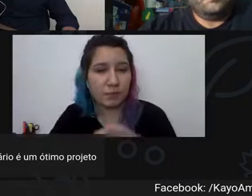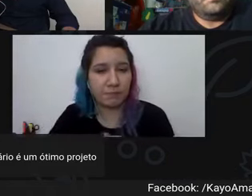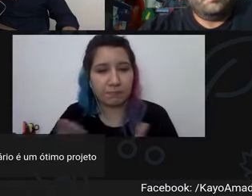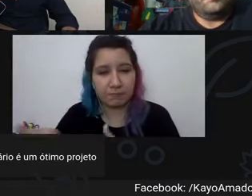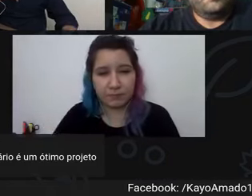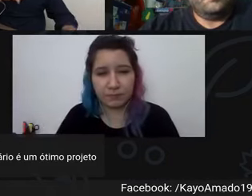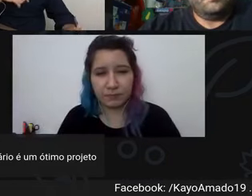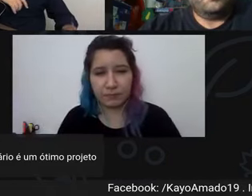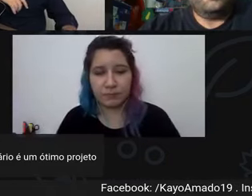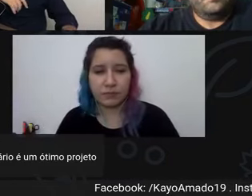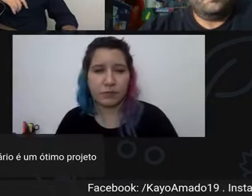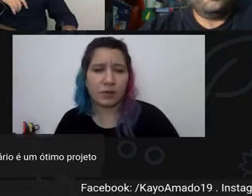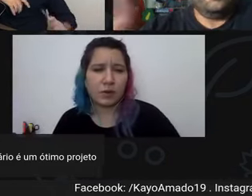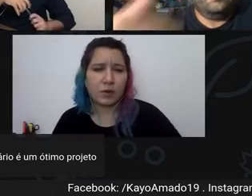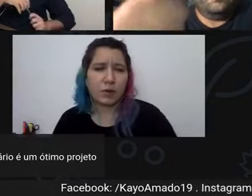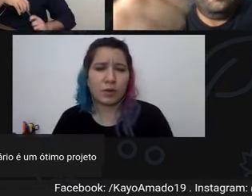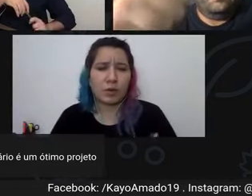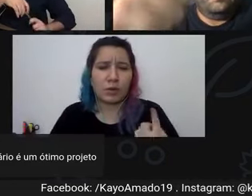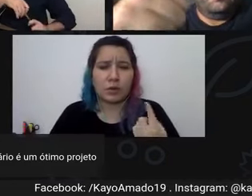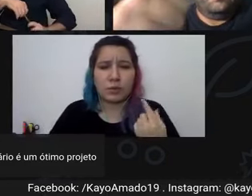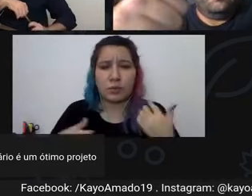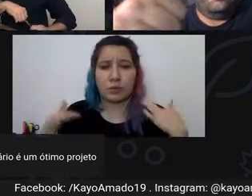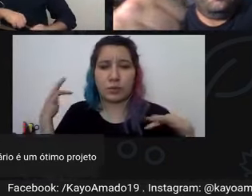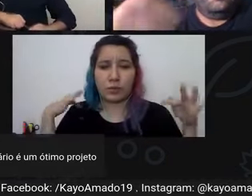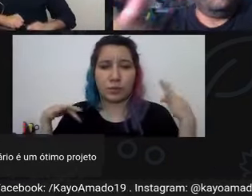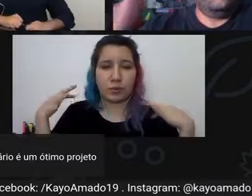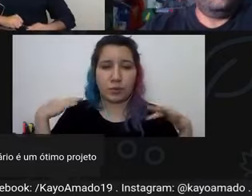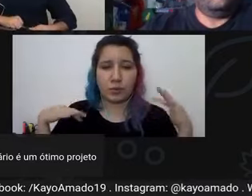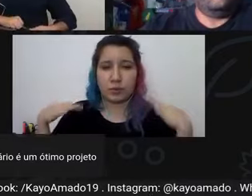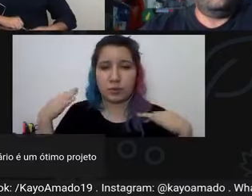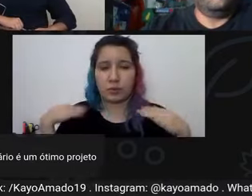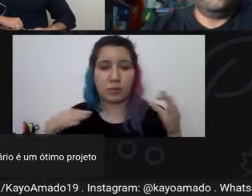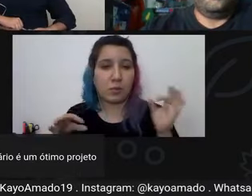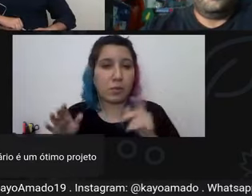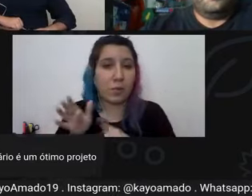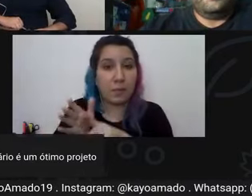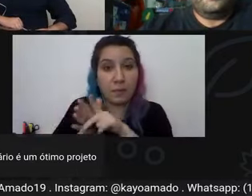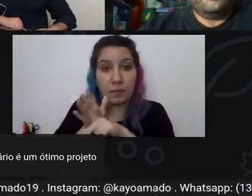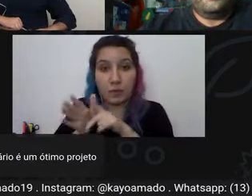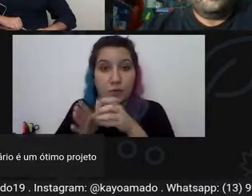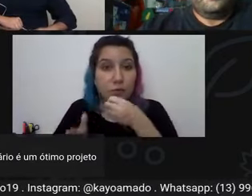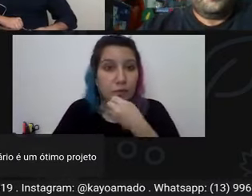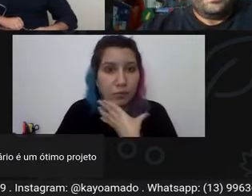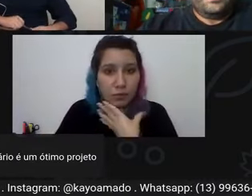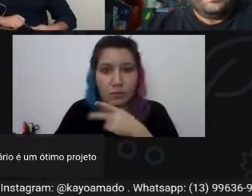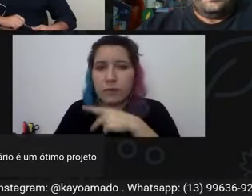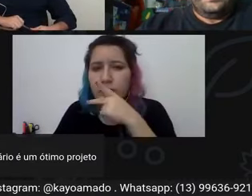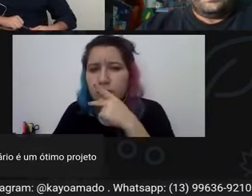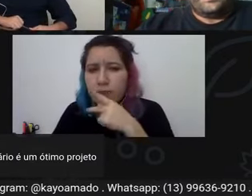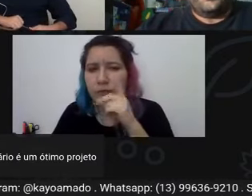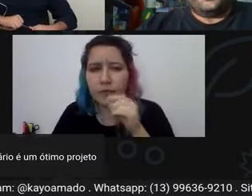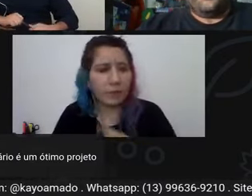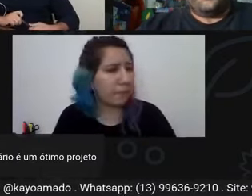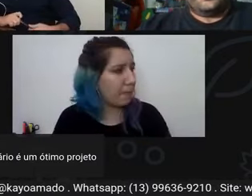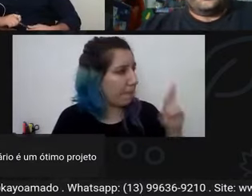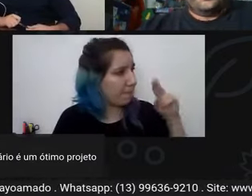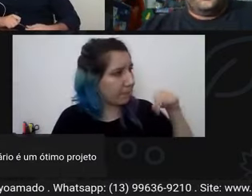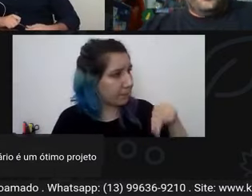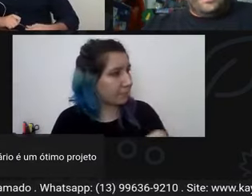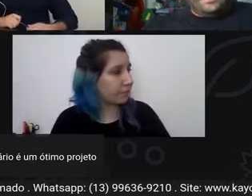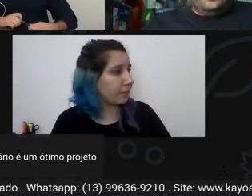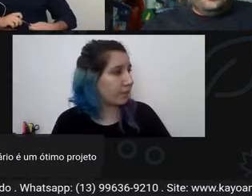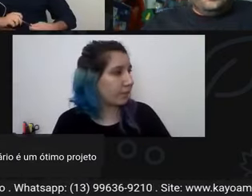Fabiano, turismo comunitário é um ótimo projeto. Fala um pouco para a gente de turismo comunitário, Renato. Legal, essa é uma